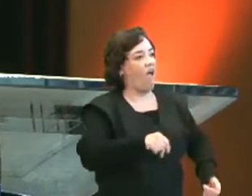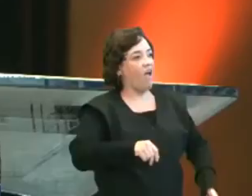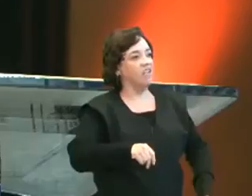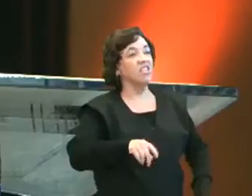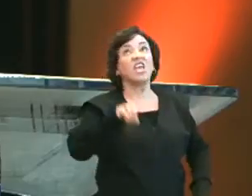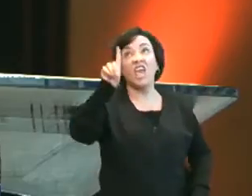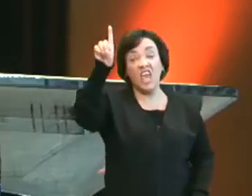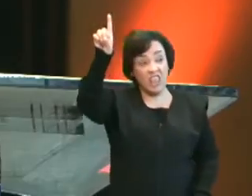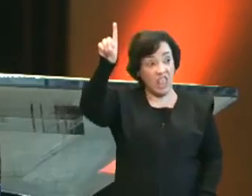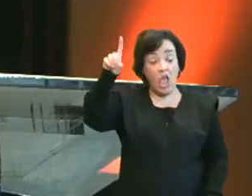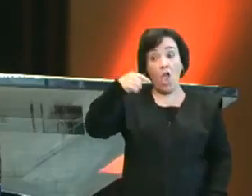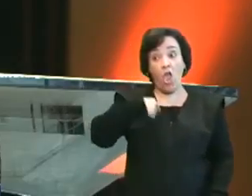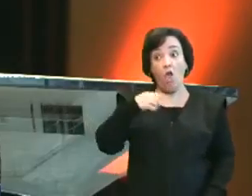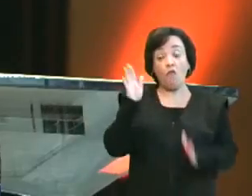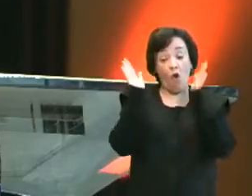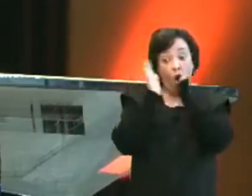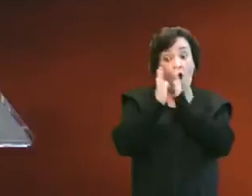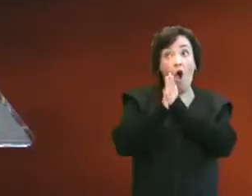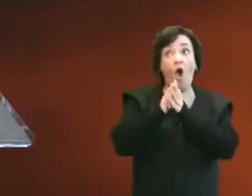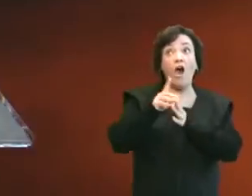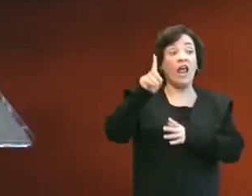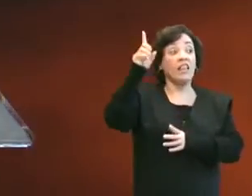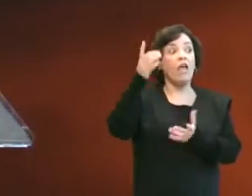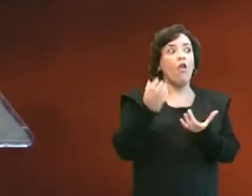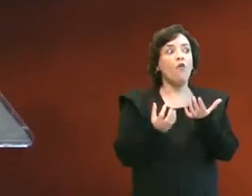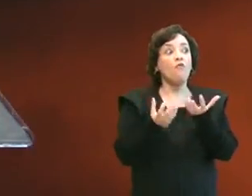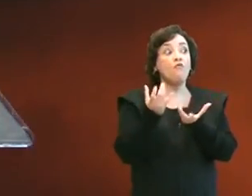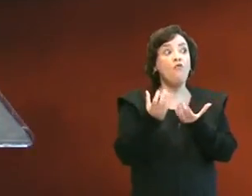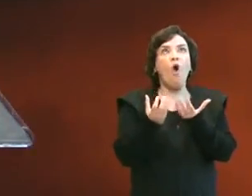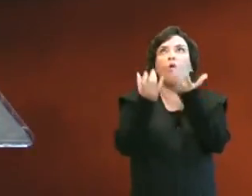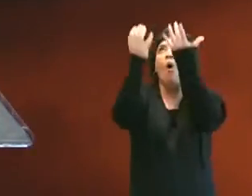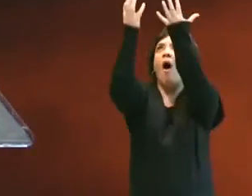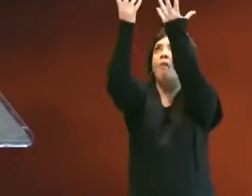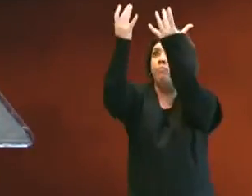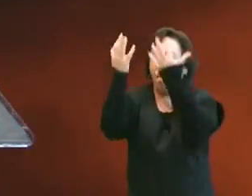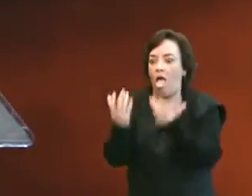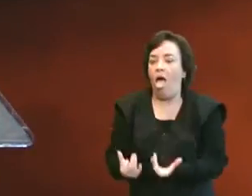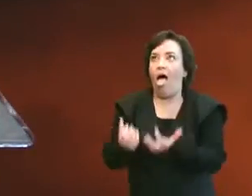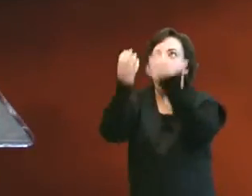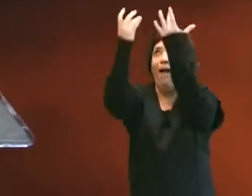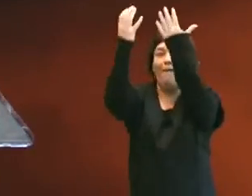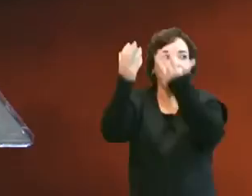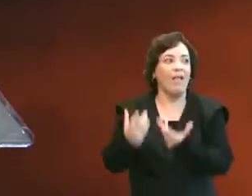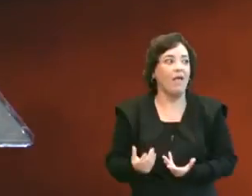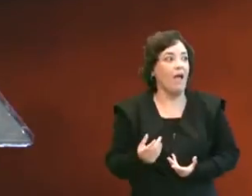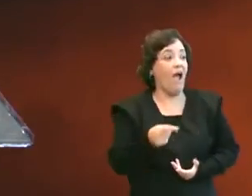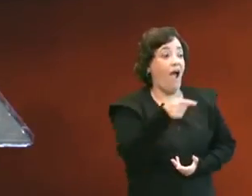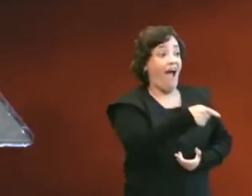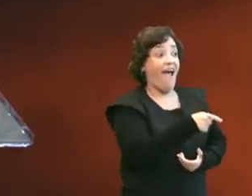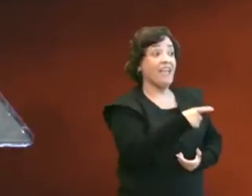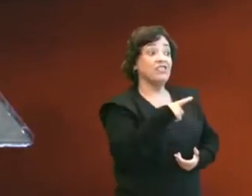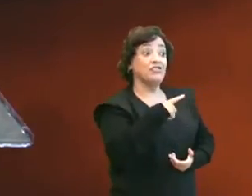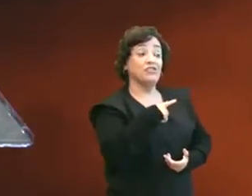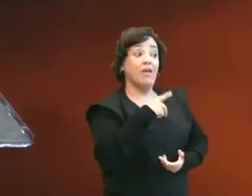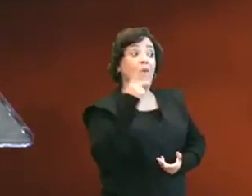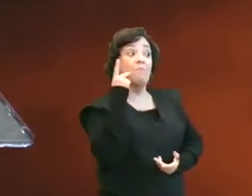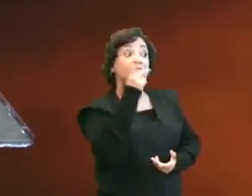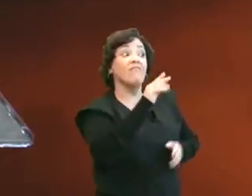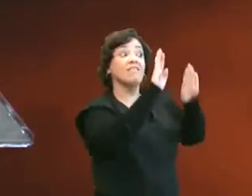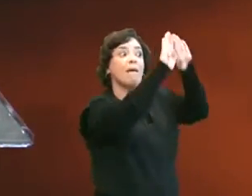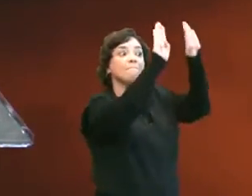Deus, eu vou orar e fogo vai cair do céu. Se Baal é Deus, os profetas vão orar e fogo vai cair do céu.